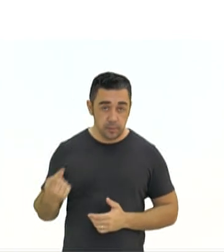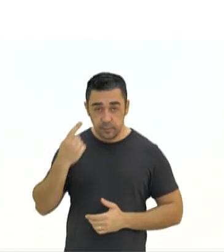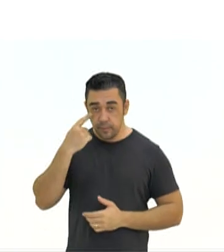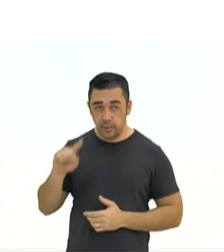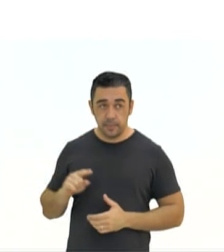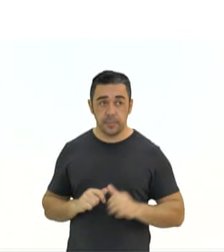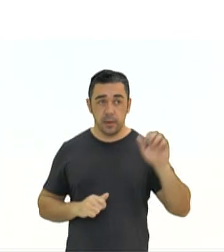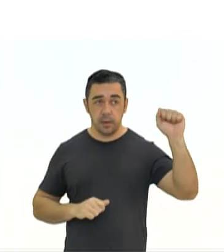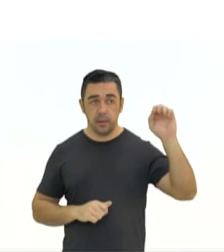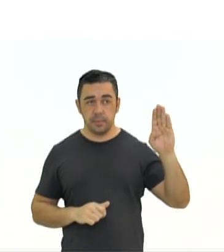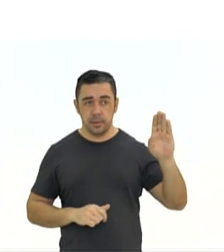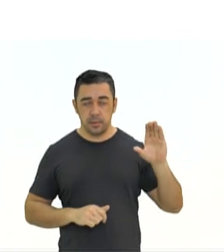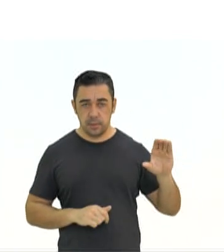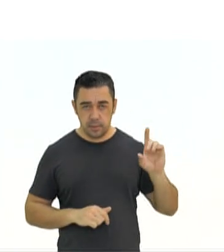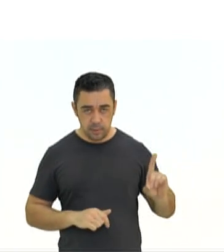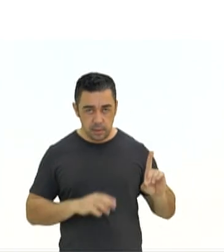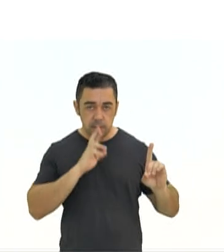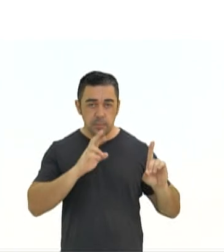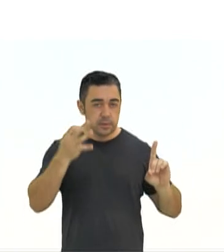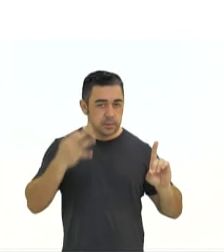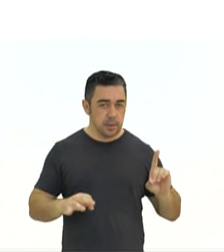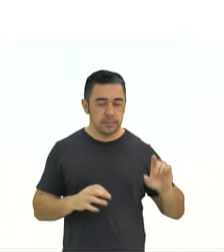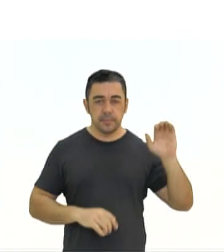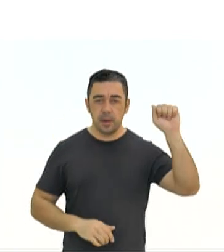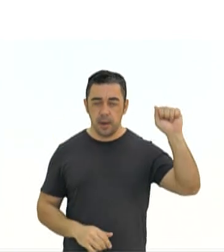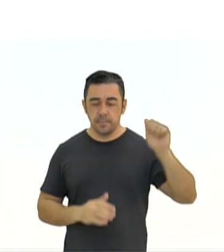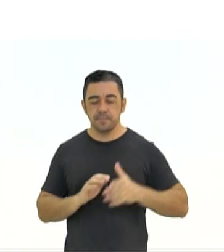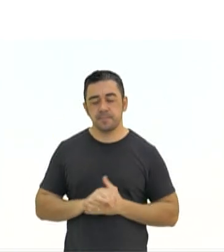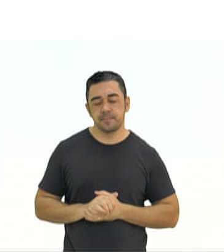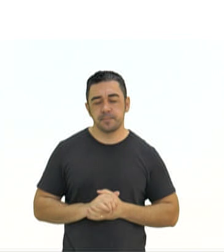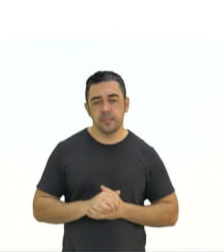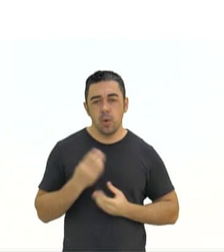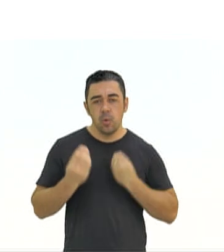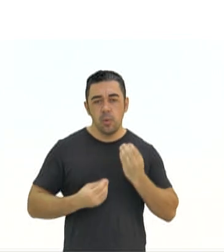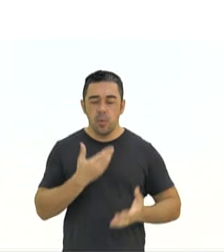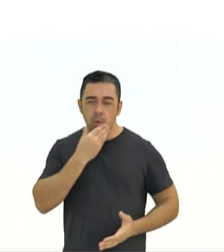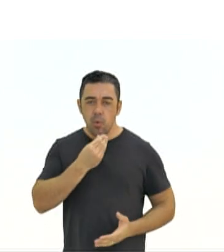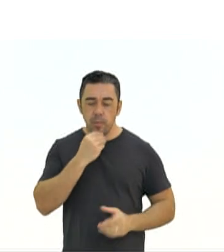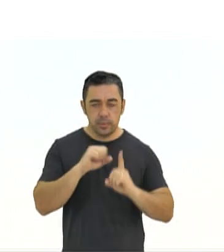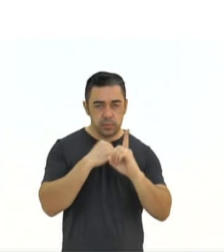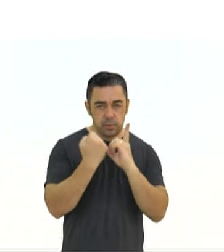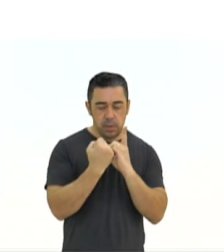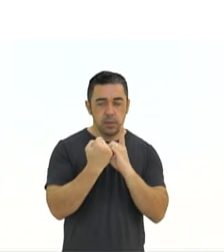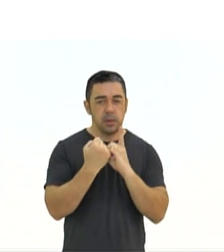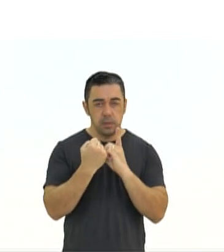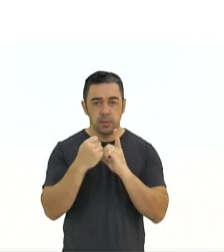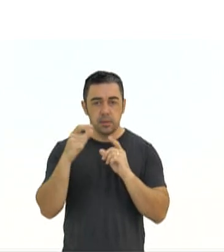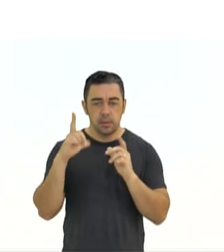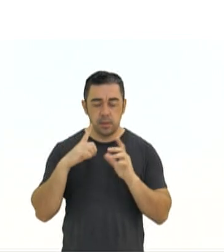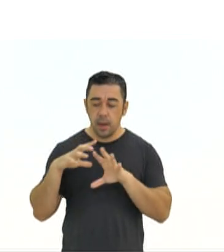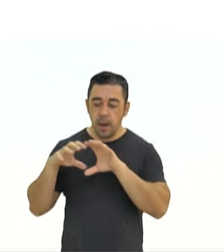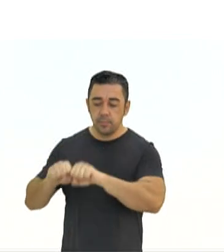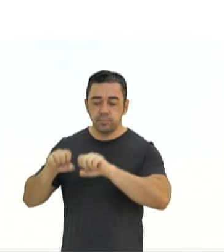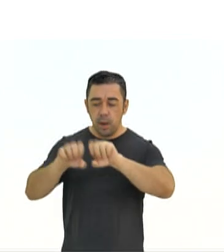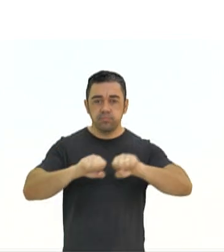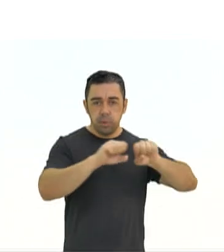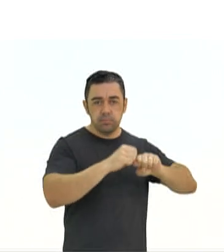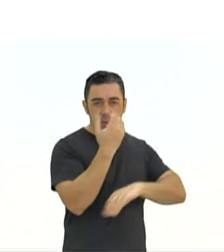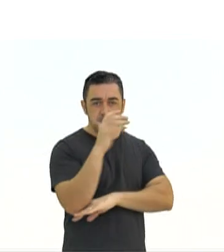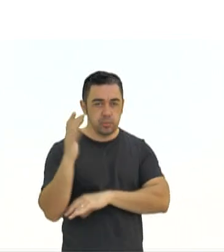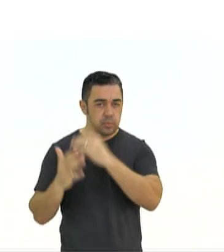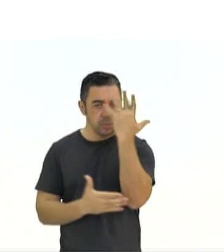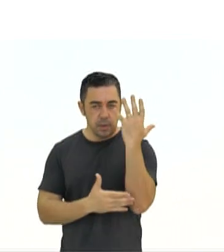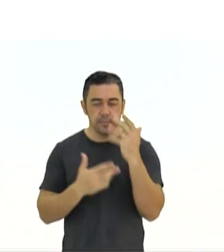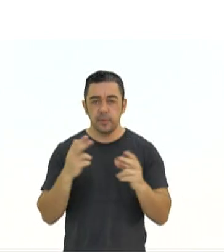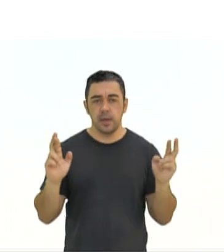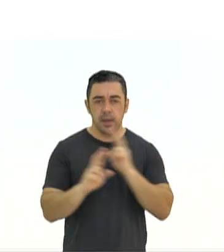observar? Marcar a alternativa correta. Letra A. Na forma como o homem em sociedade apropria-se da natureza? Nas relações